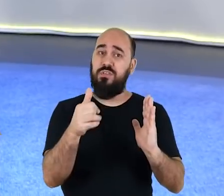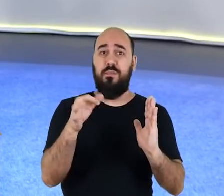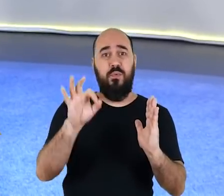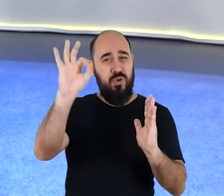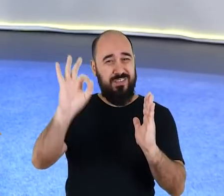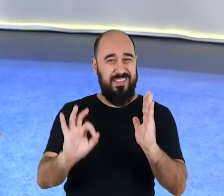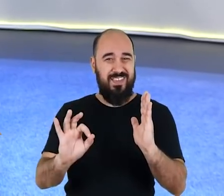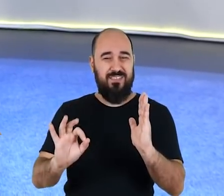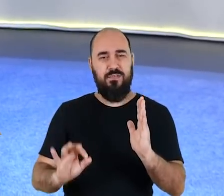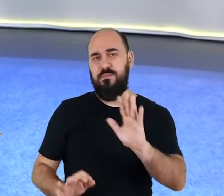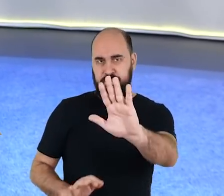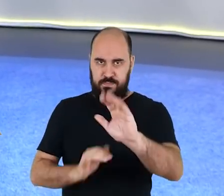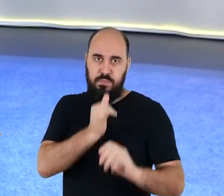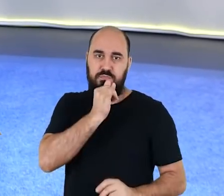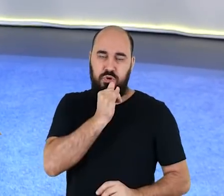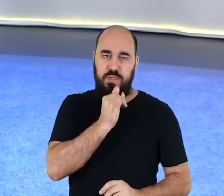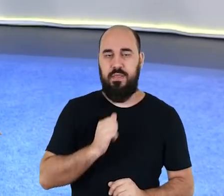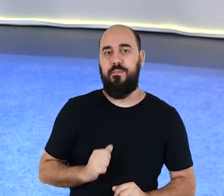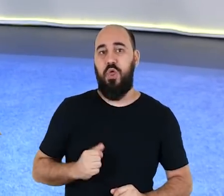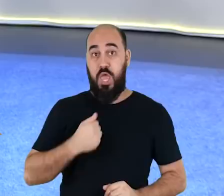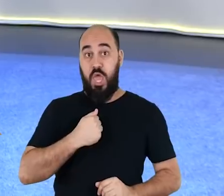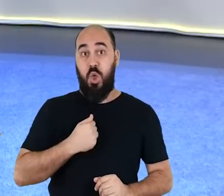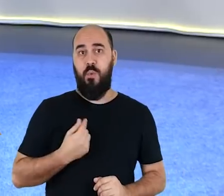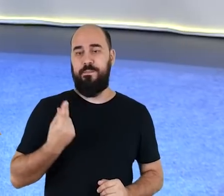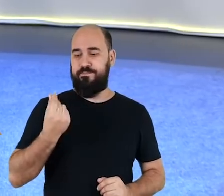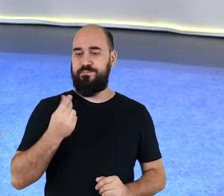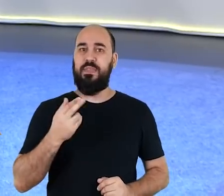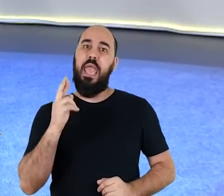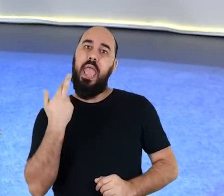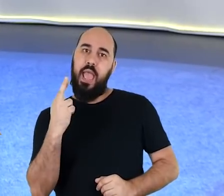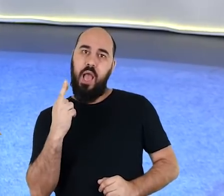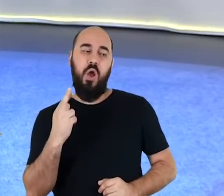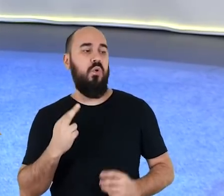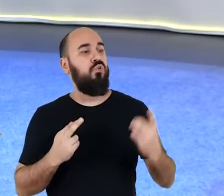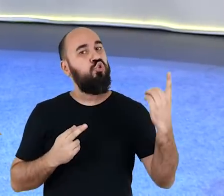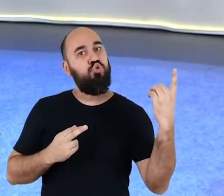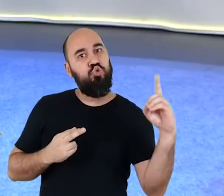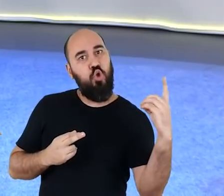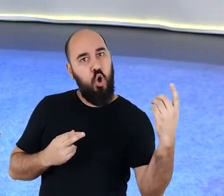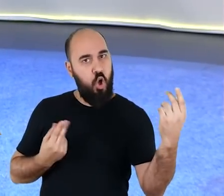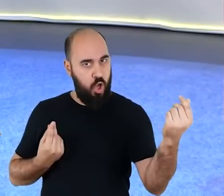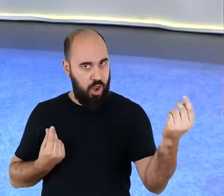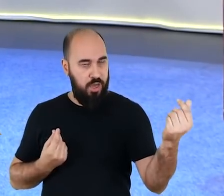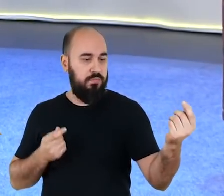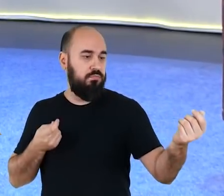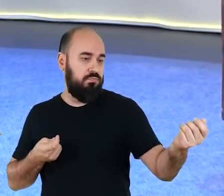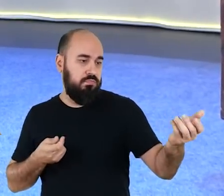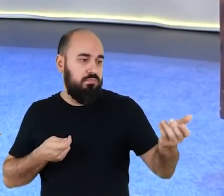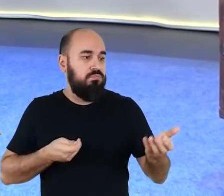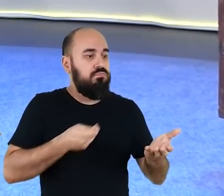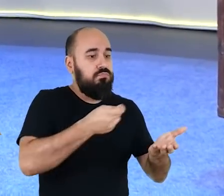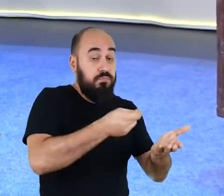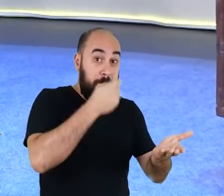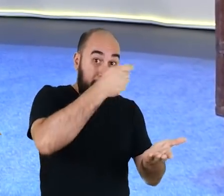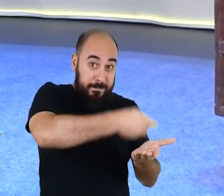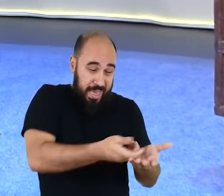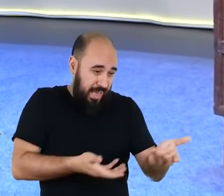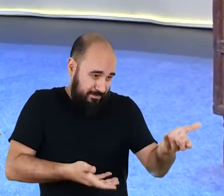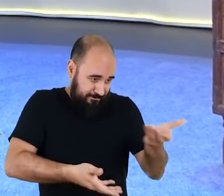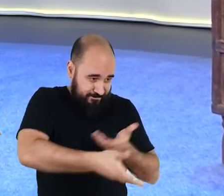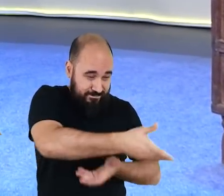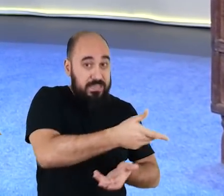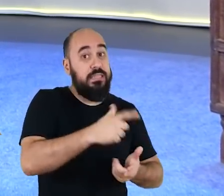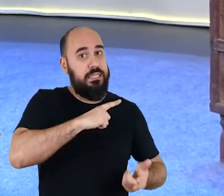nós temos hoje quando vamos, por exemplo, trocar real por dólar ou por euro ou qualquer outra moeda